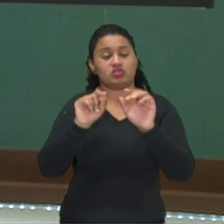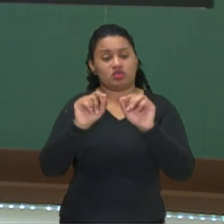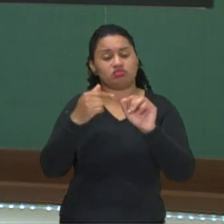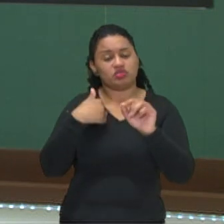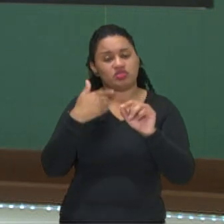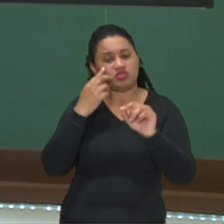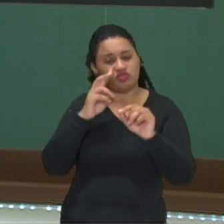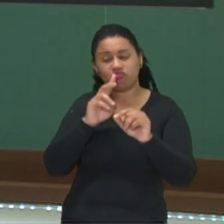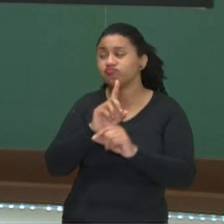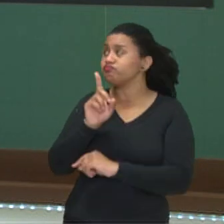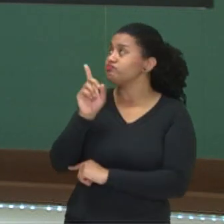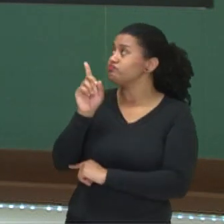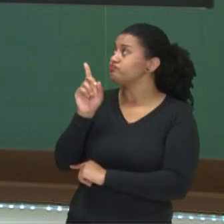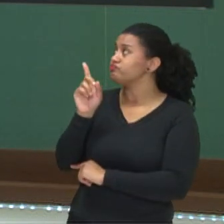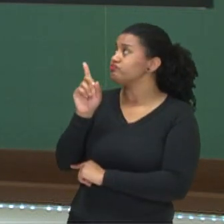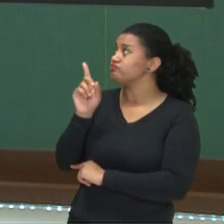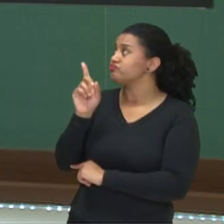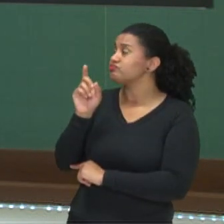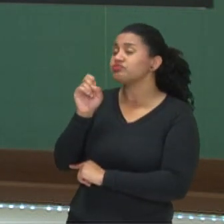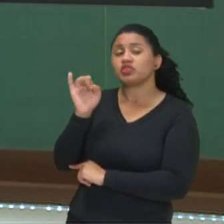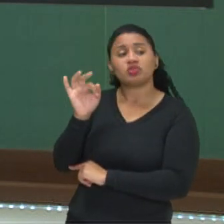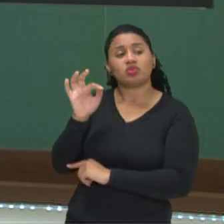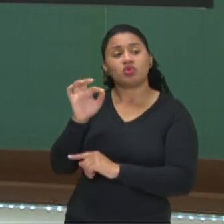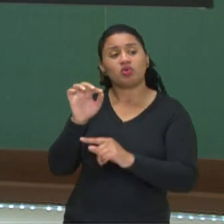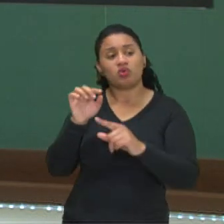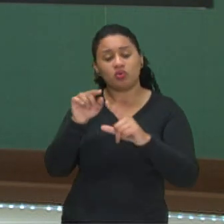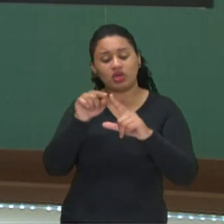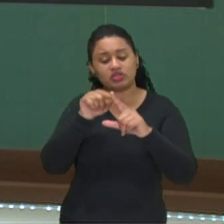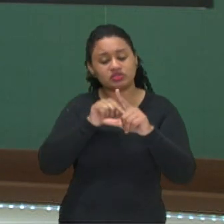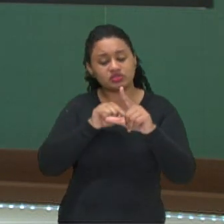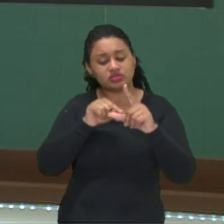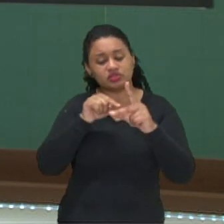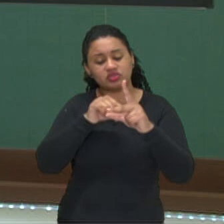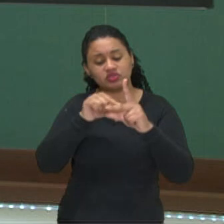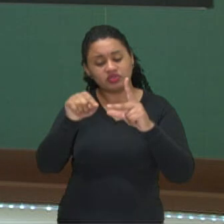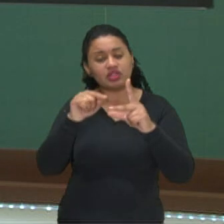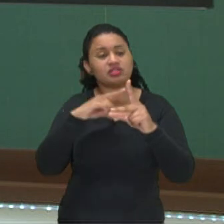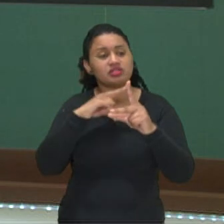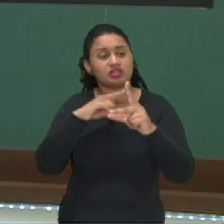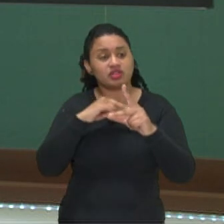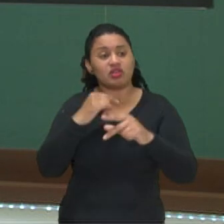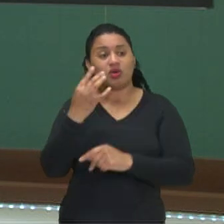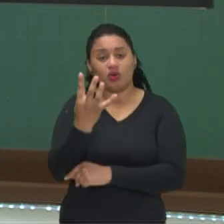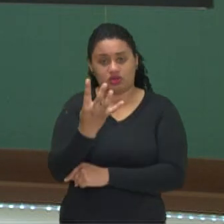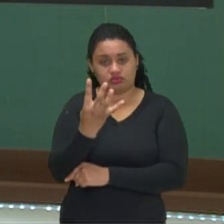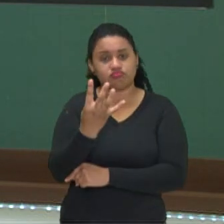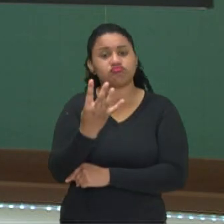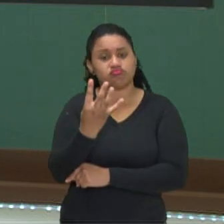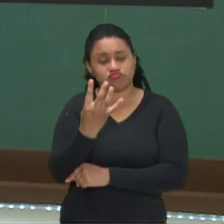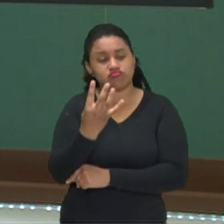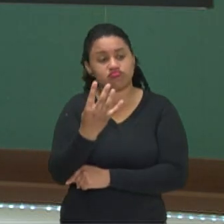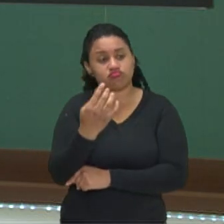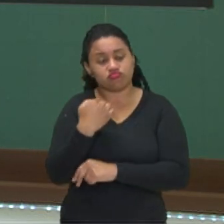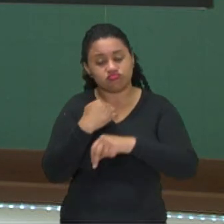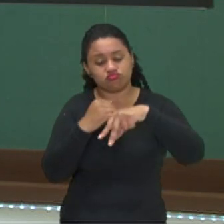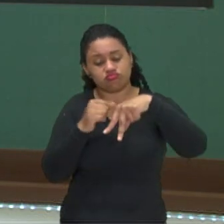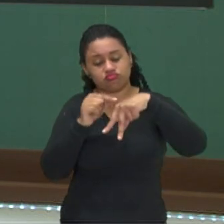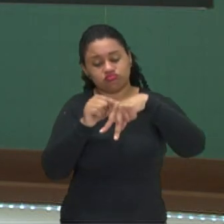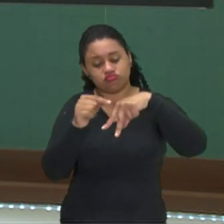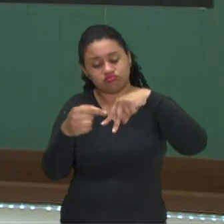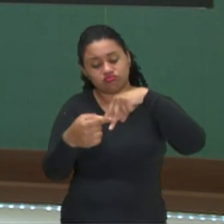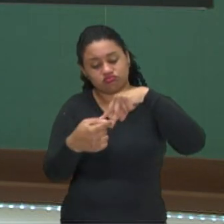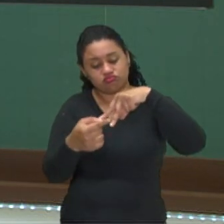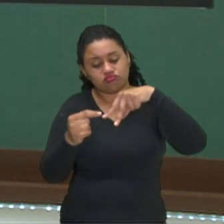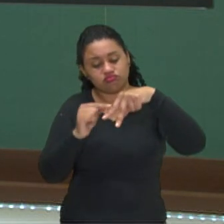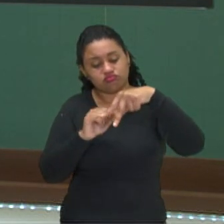acabou de ver aqui. Quantos vértices eu tenho? 1, 2, 3, 4. Tranquilo, ó. Eu vou colocar essas figuras